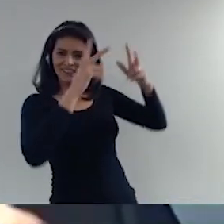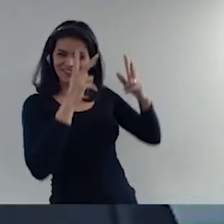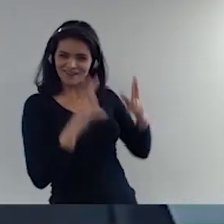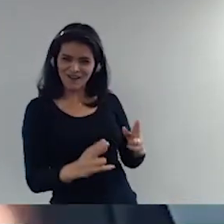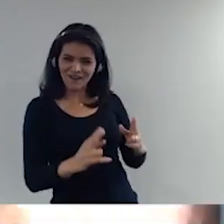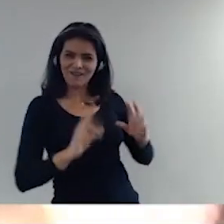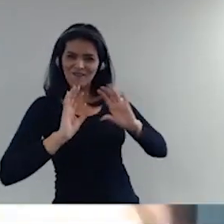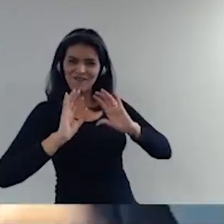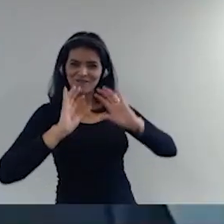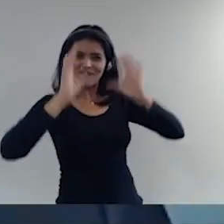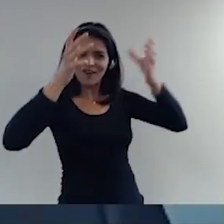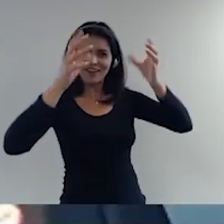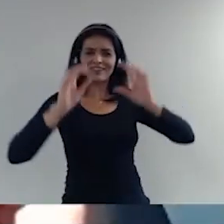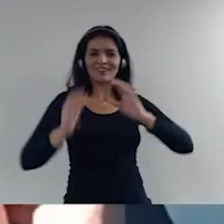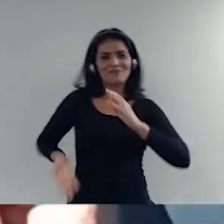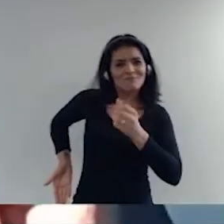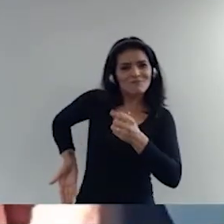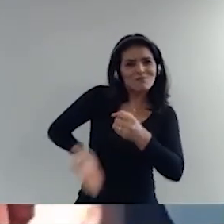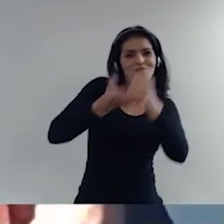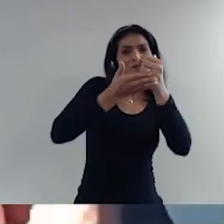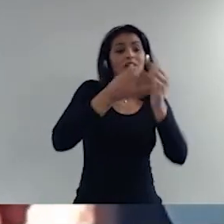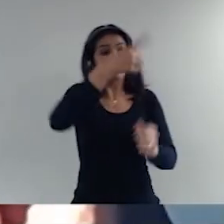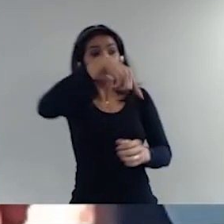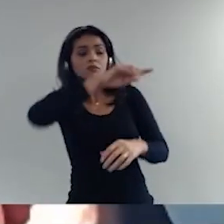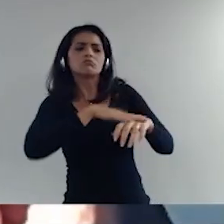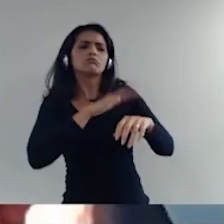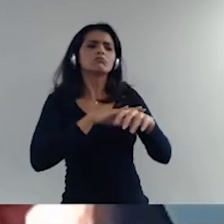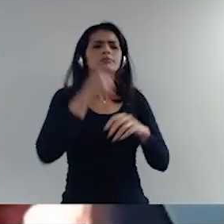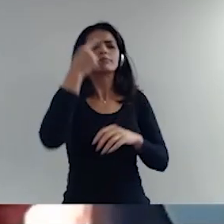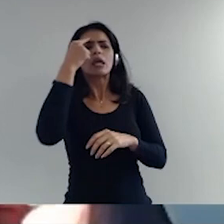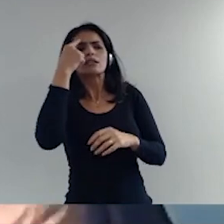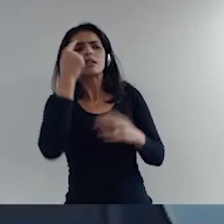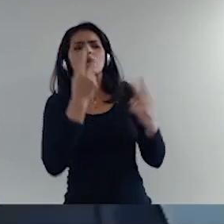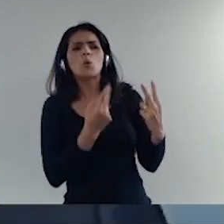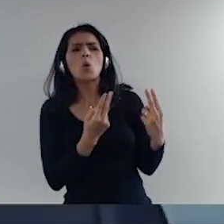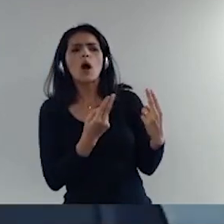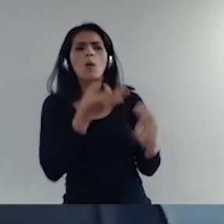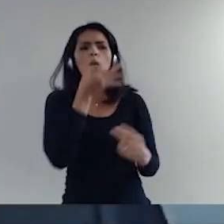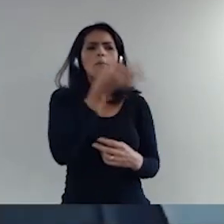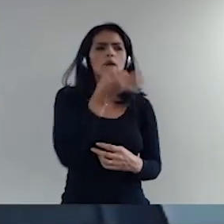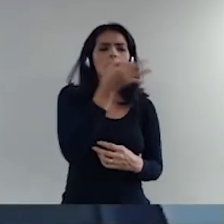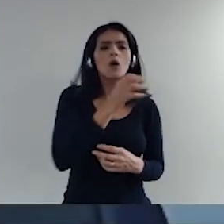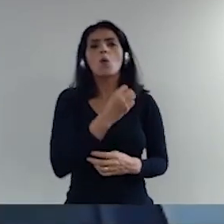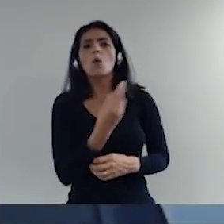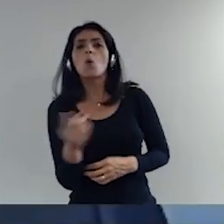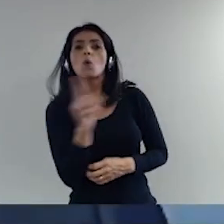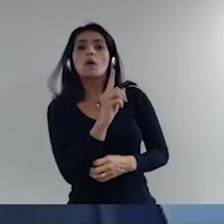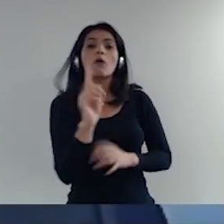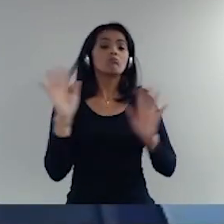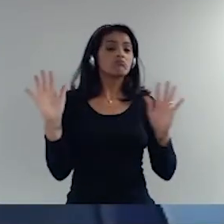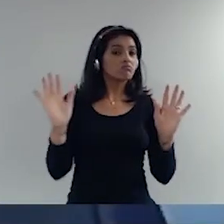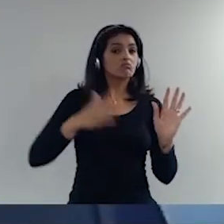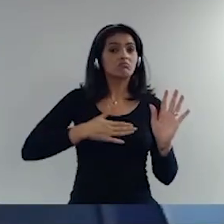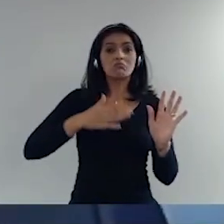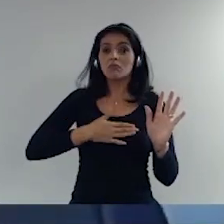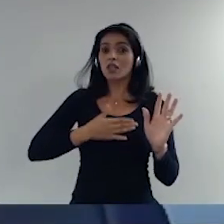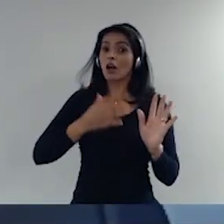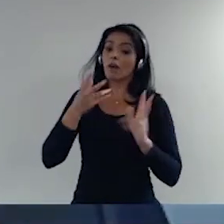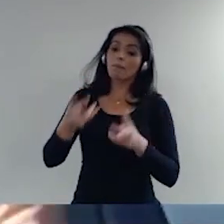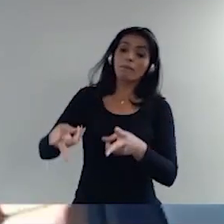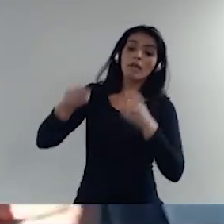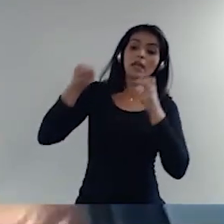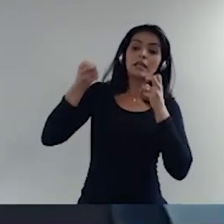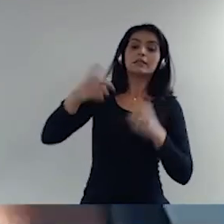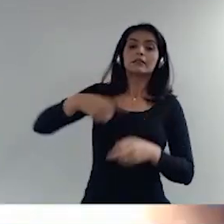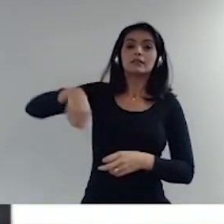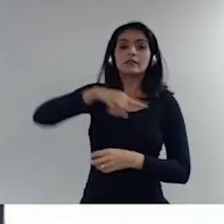amigos analisarem e verem se é pertinente ou não esta trilha interpretativa da realidade que